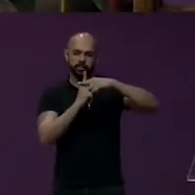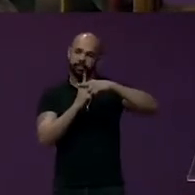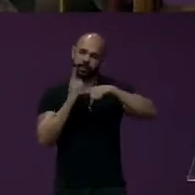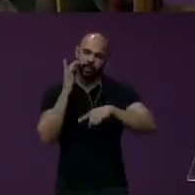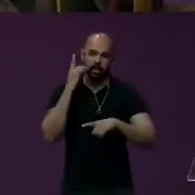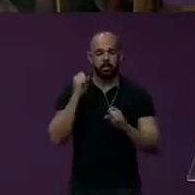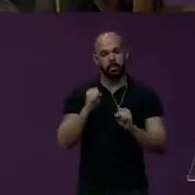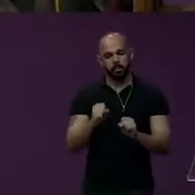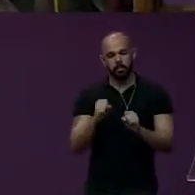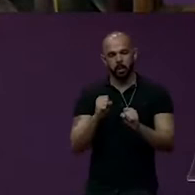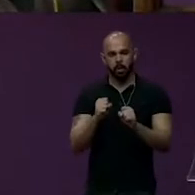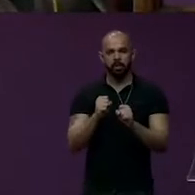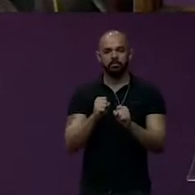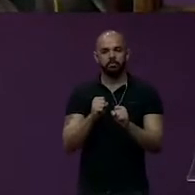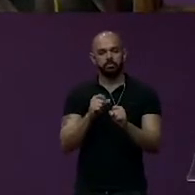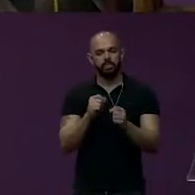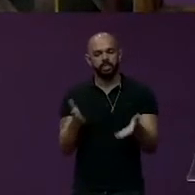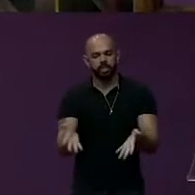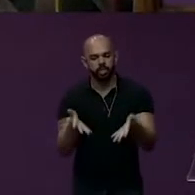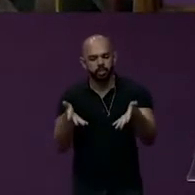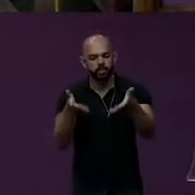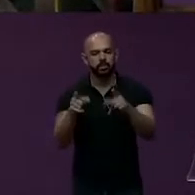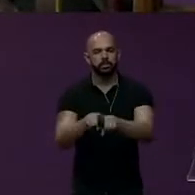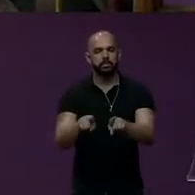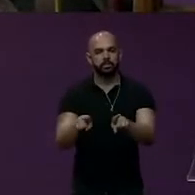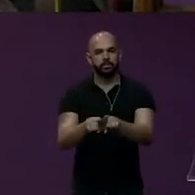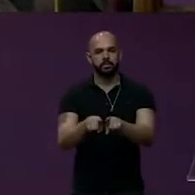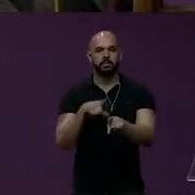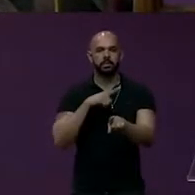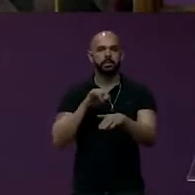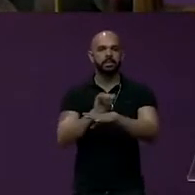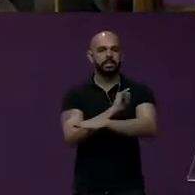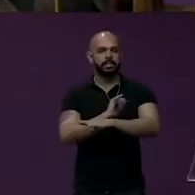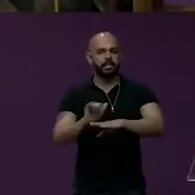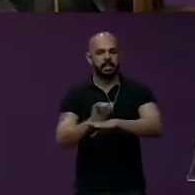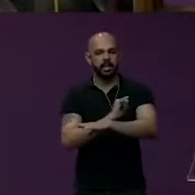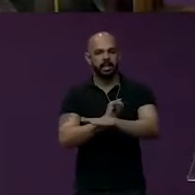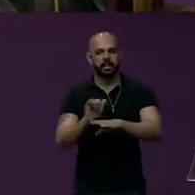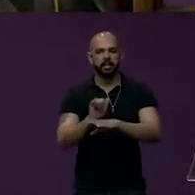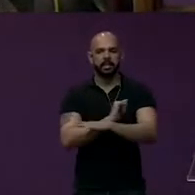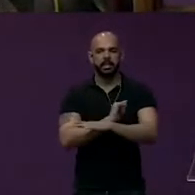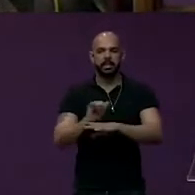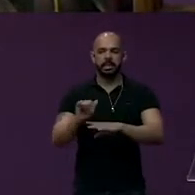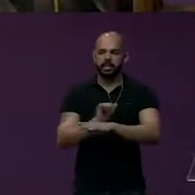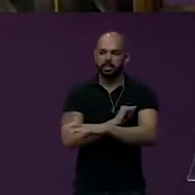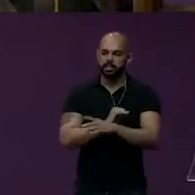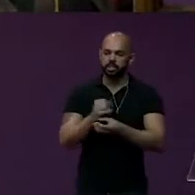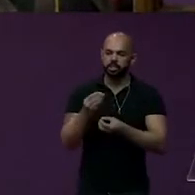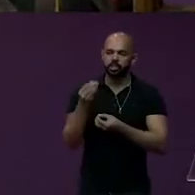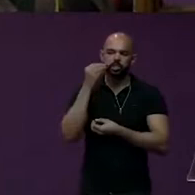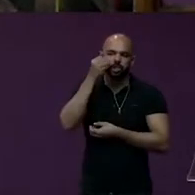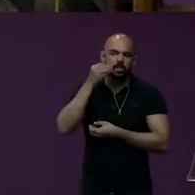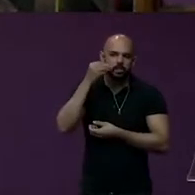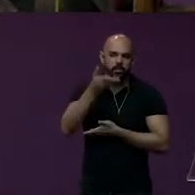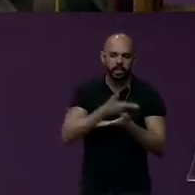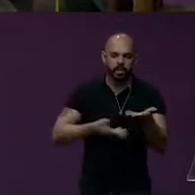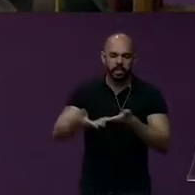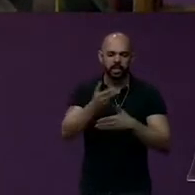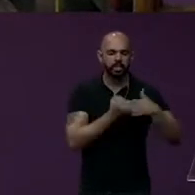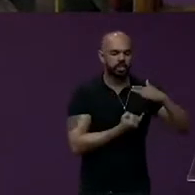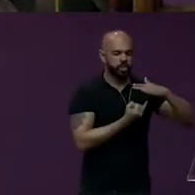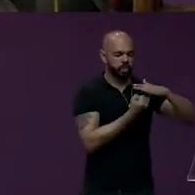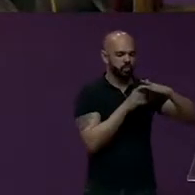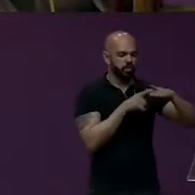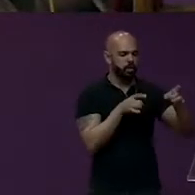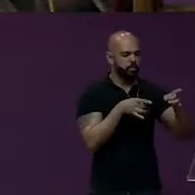que é algo que a gente pode estimular também esses mecanismos de compartilhamento de experiências de institutos